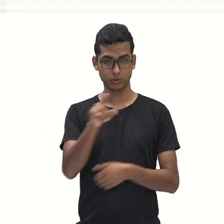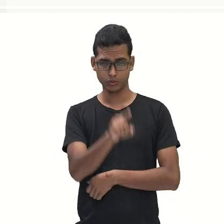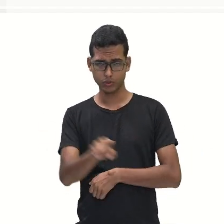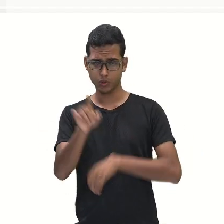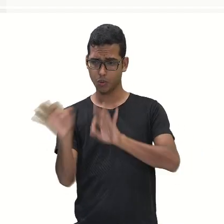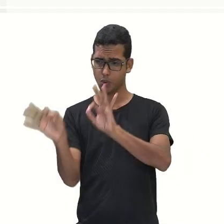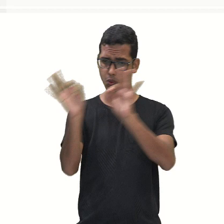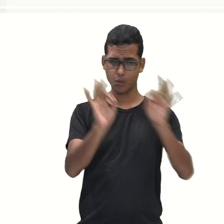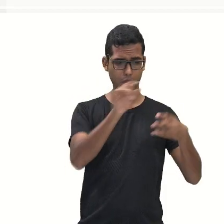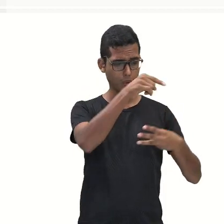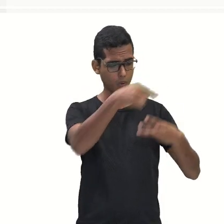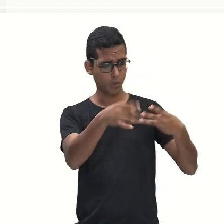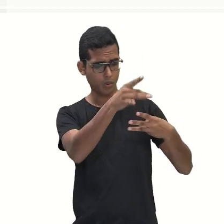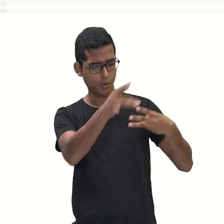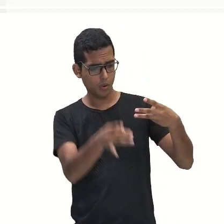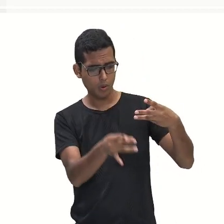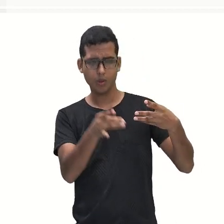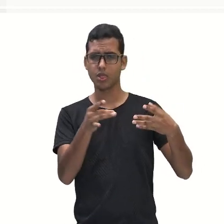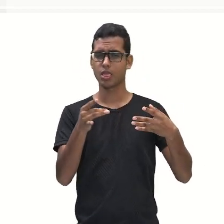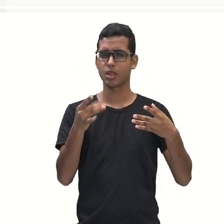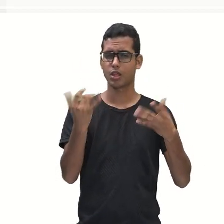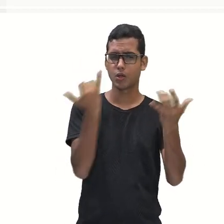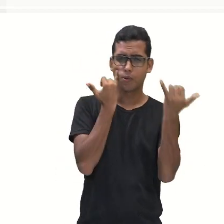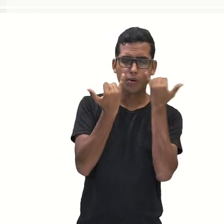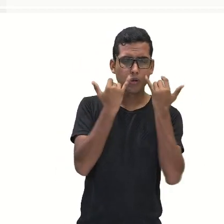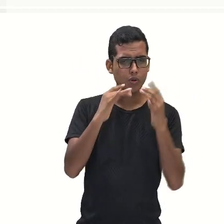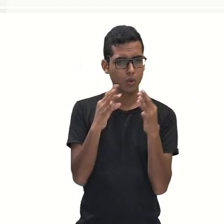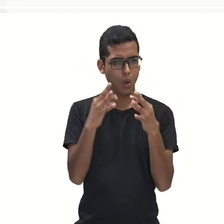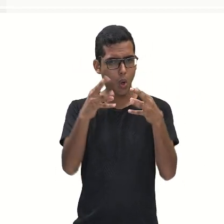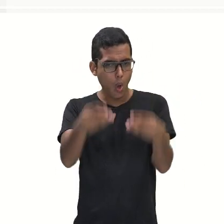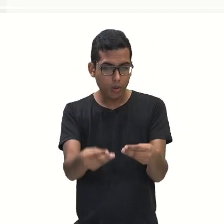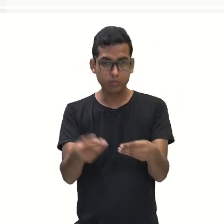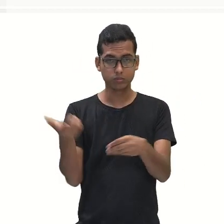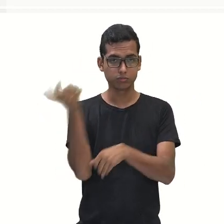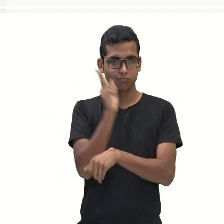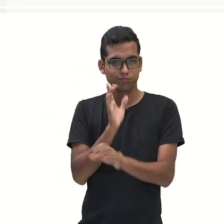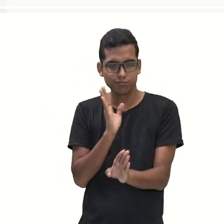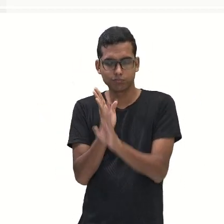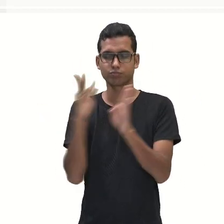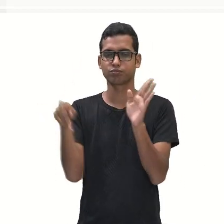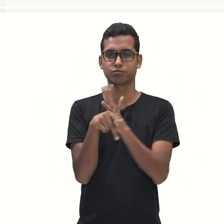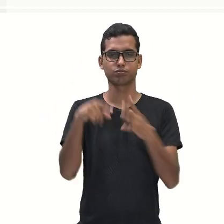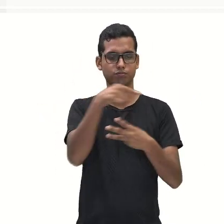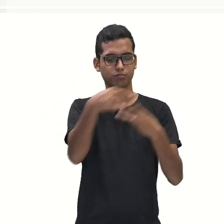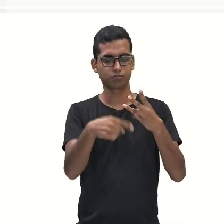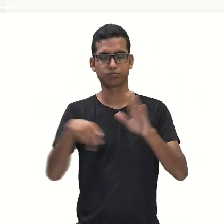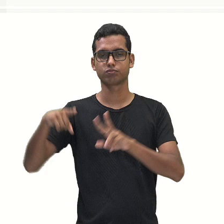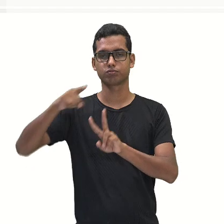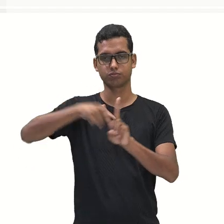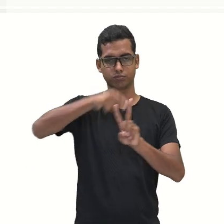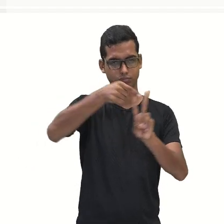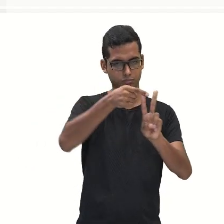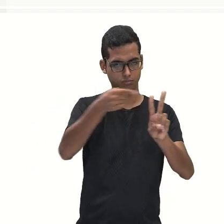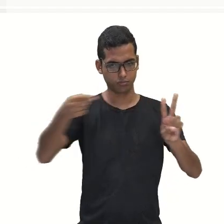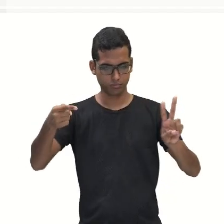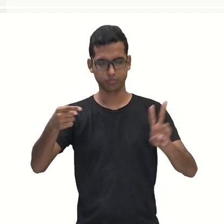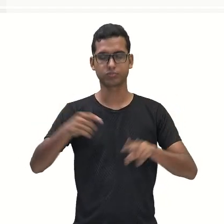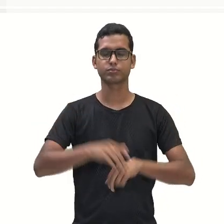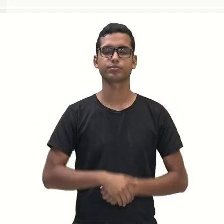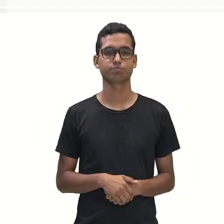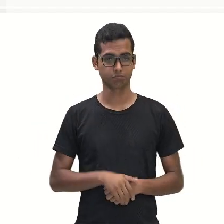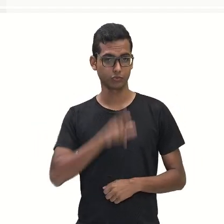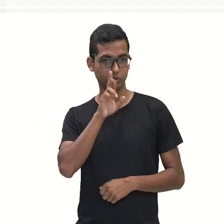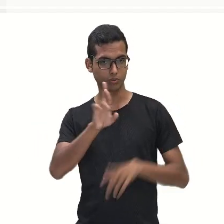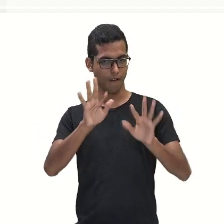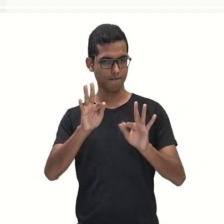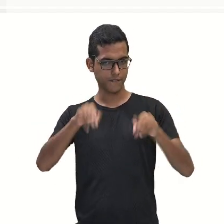aí todos os detalhes para se encontrar as 3 raízes, né? A solução final